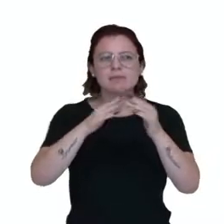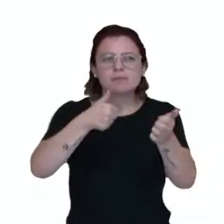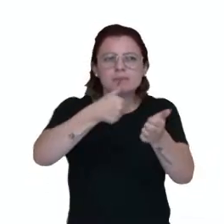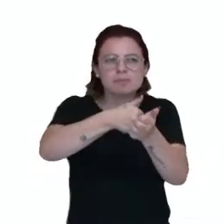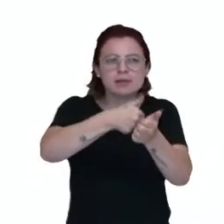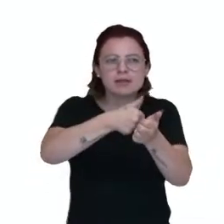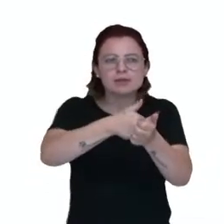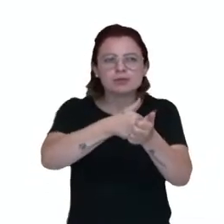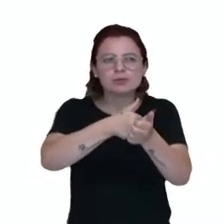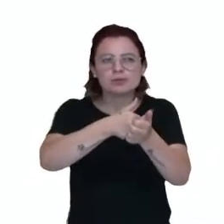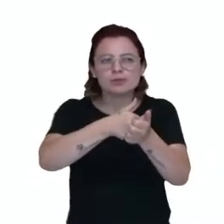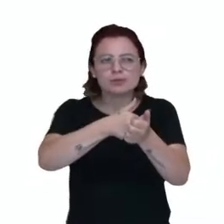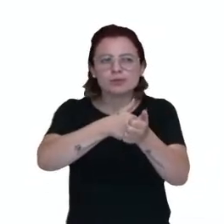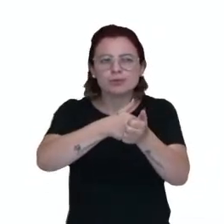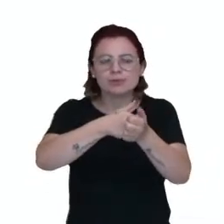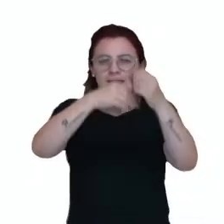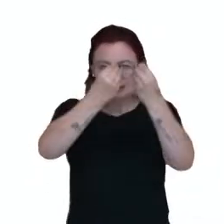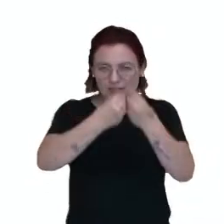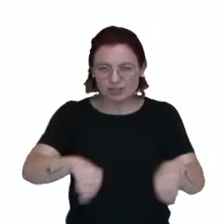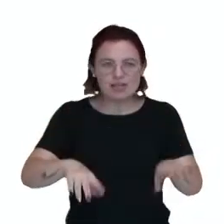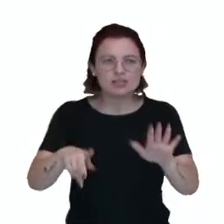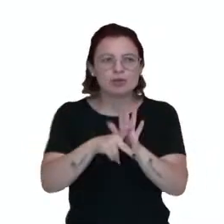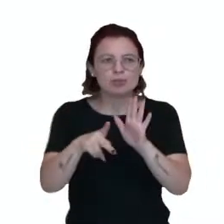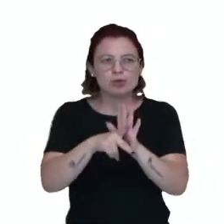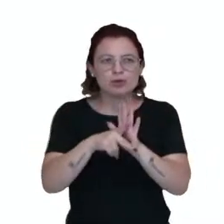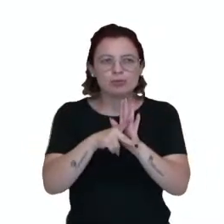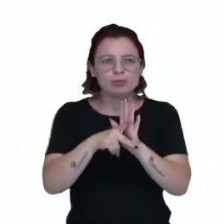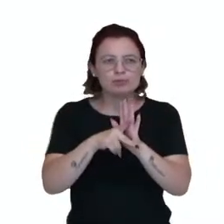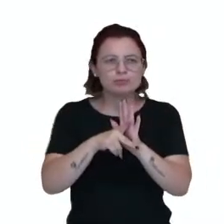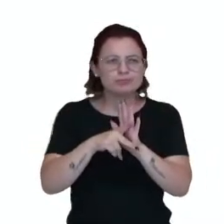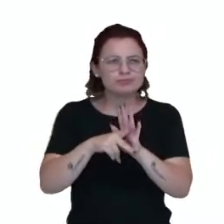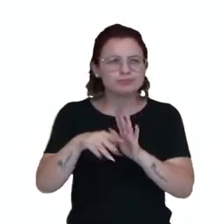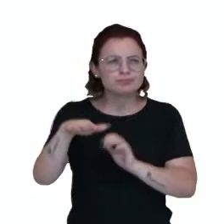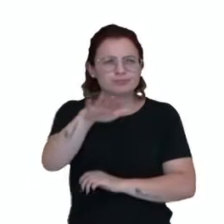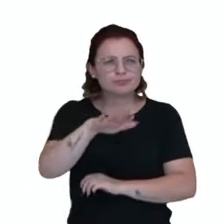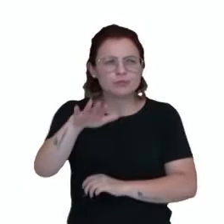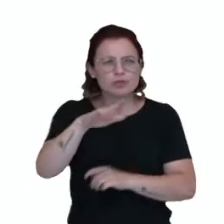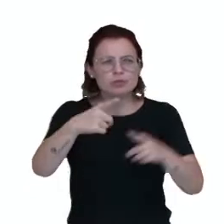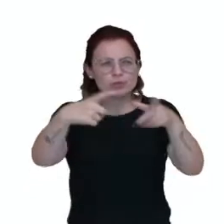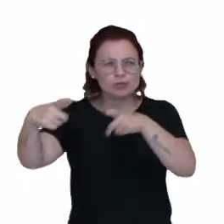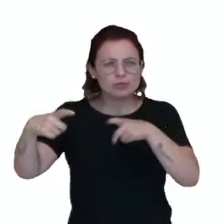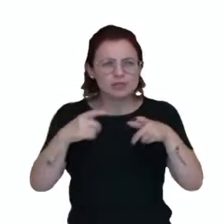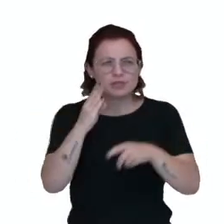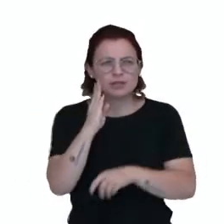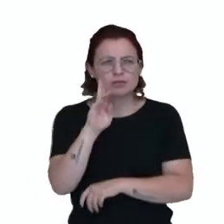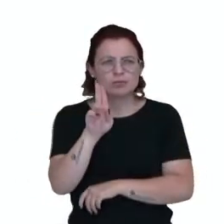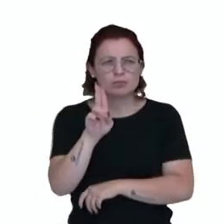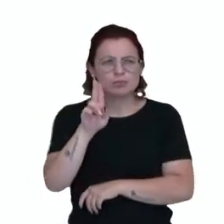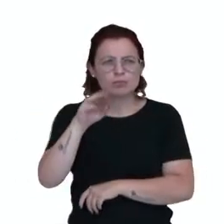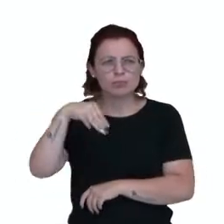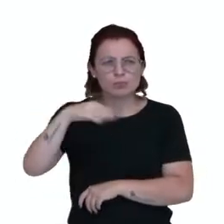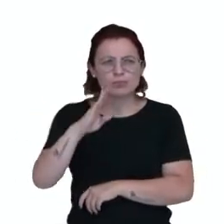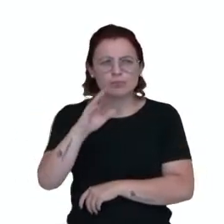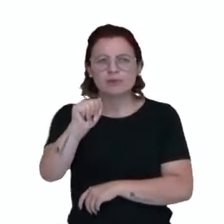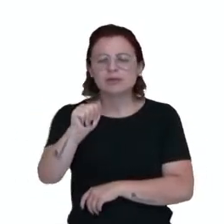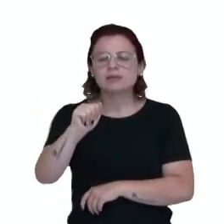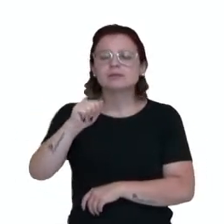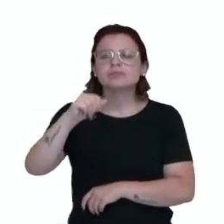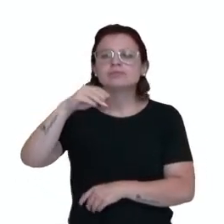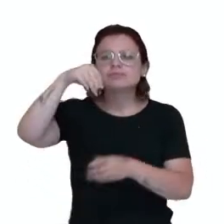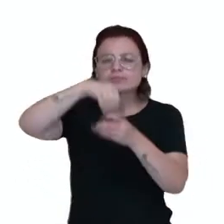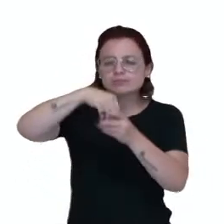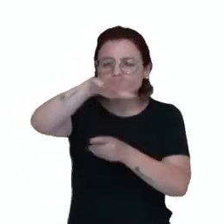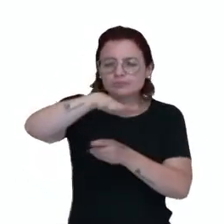60 casas no Morro do Bumba, na zona norte de Niterói, Rio de Janeiro, ainda defendem